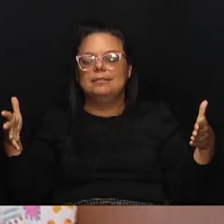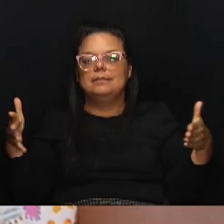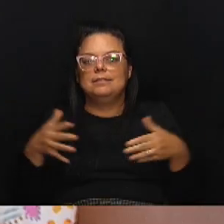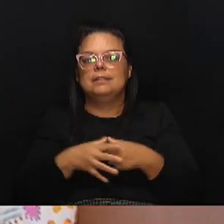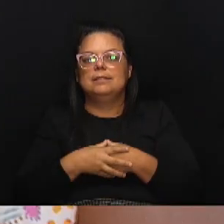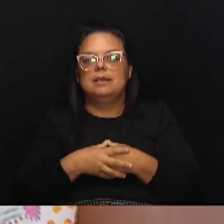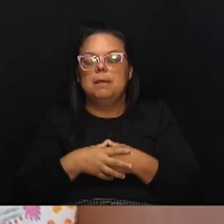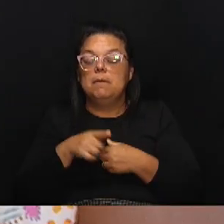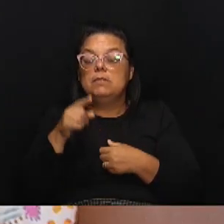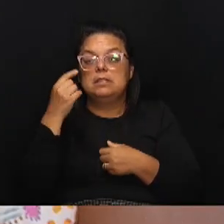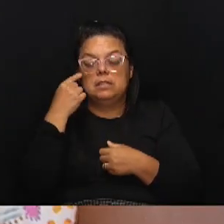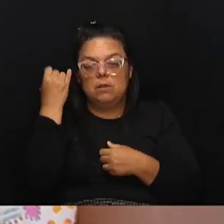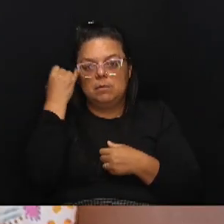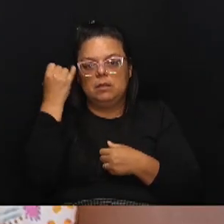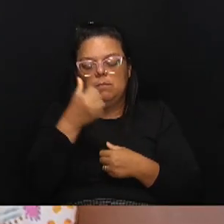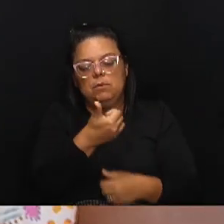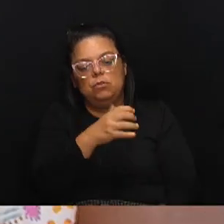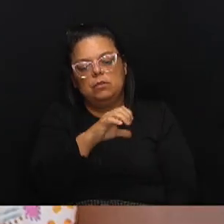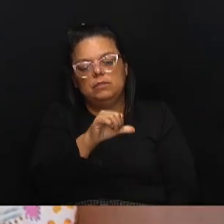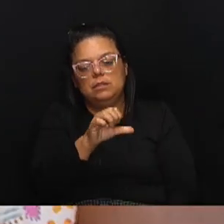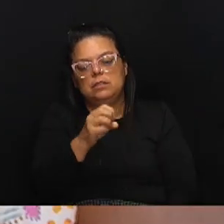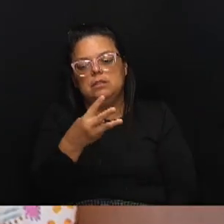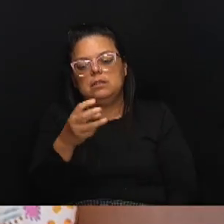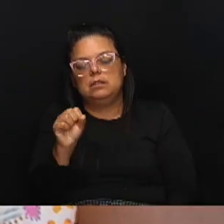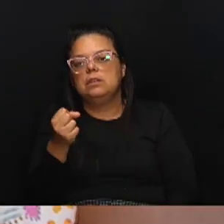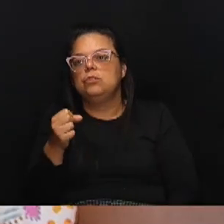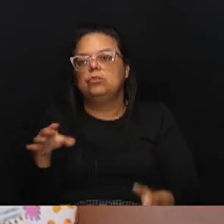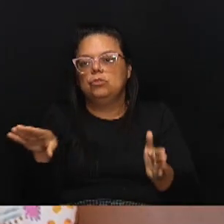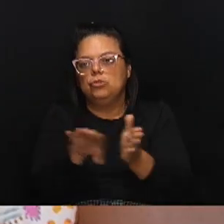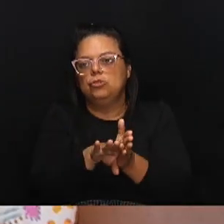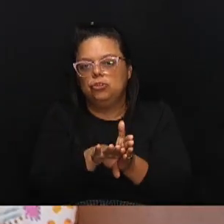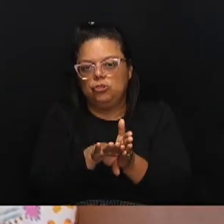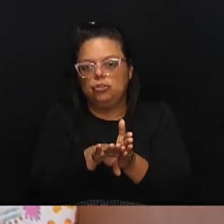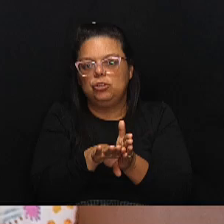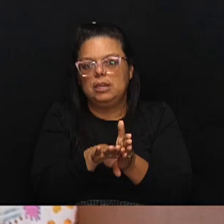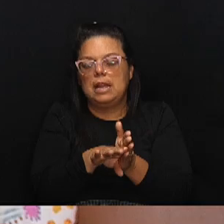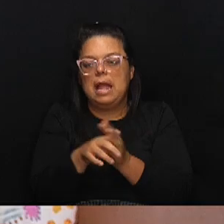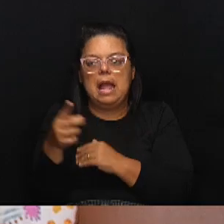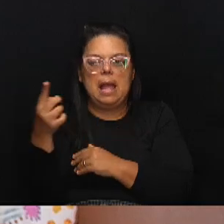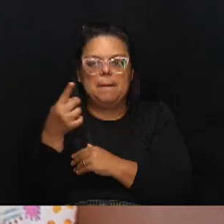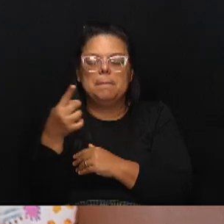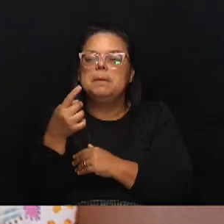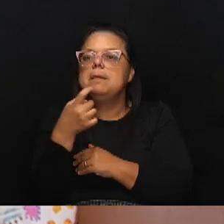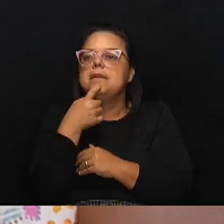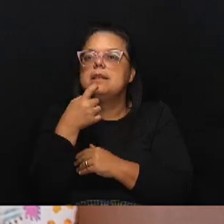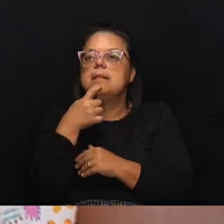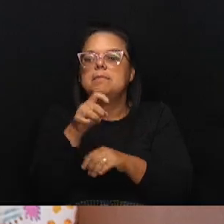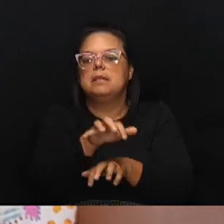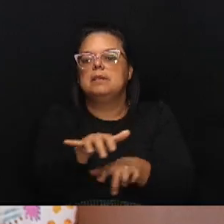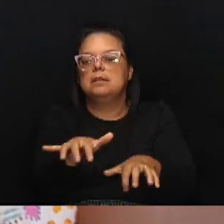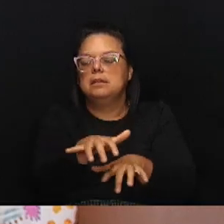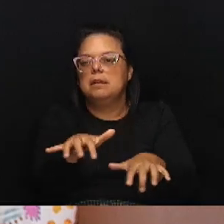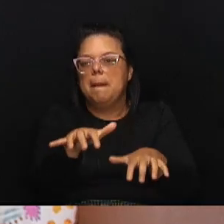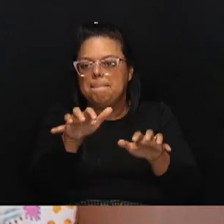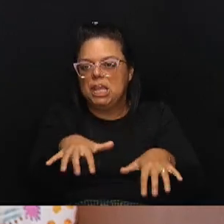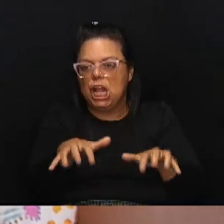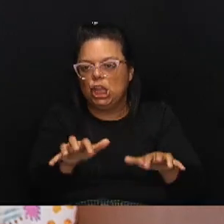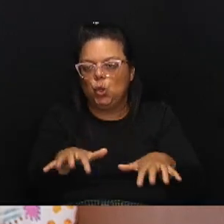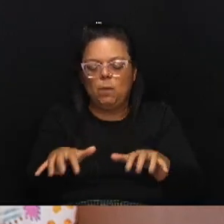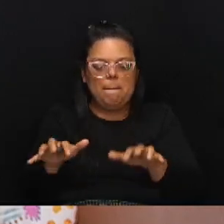Para você ter uma ideia, em 1838 chegam as primeiras levas de piano em Campinas através da Banguê, que